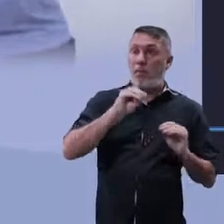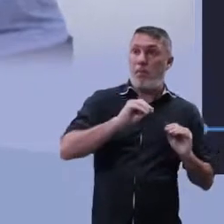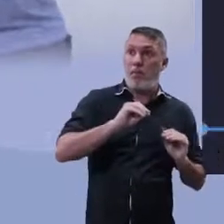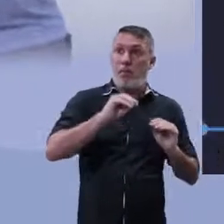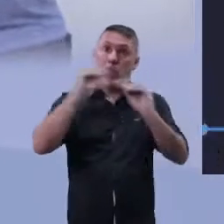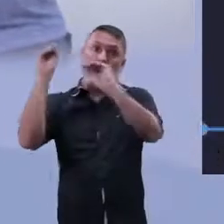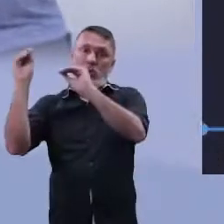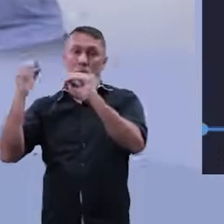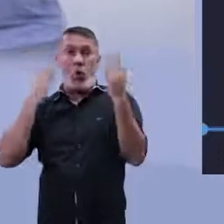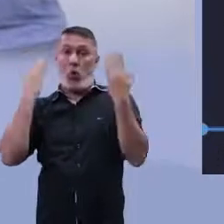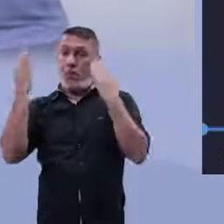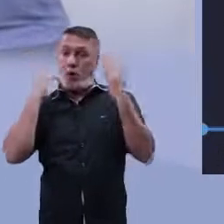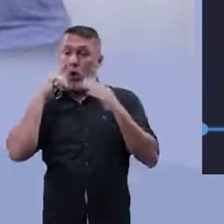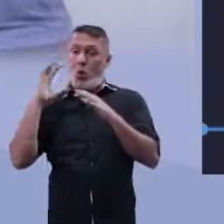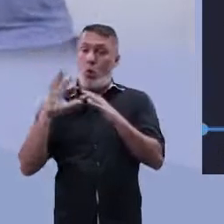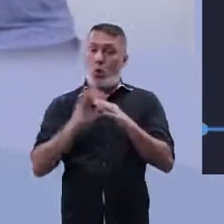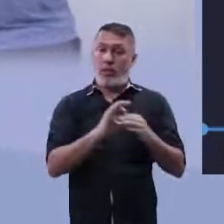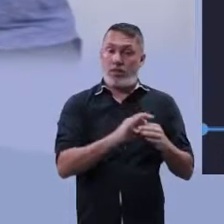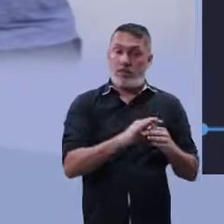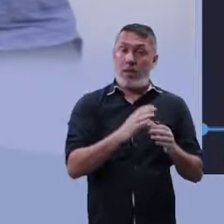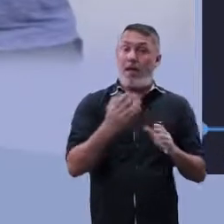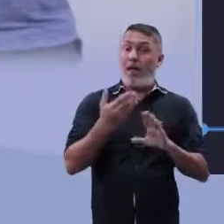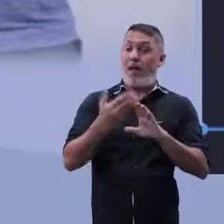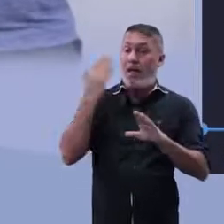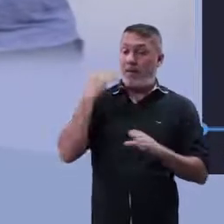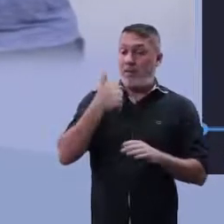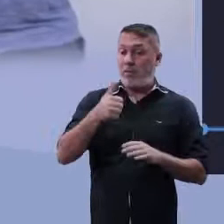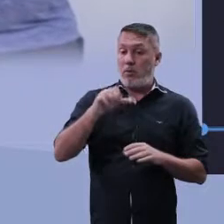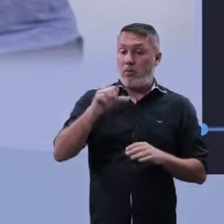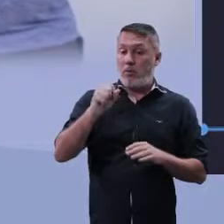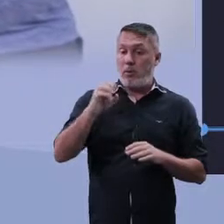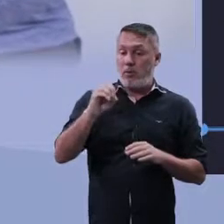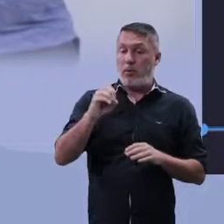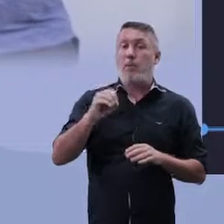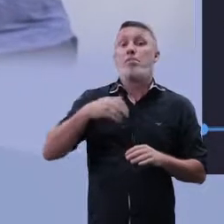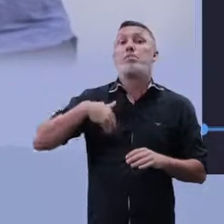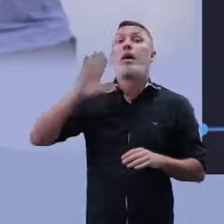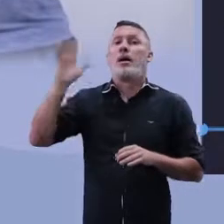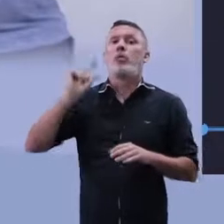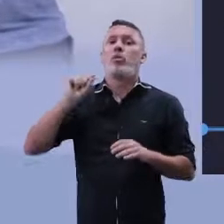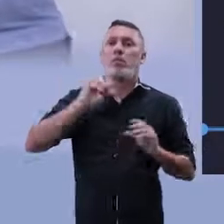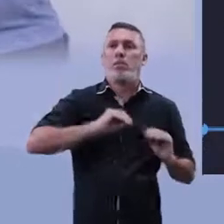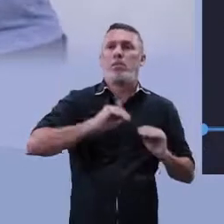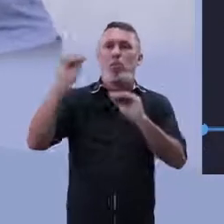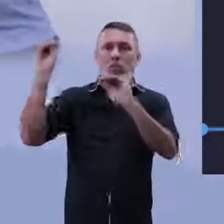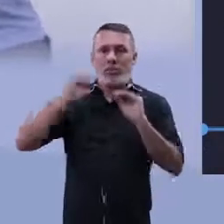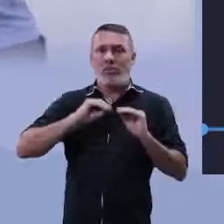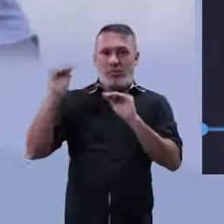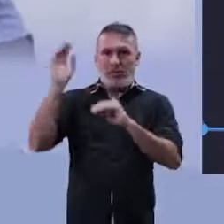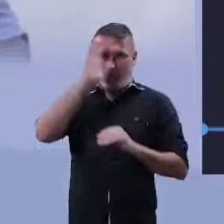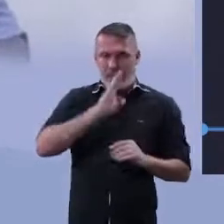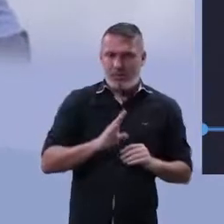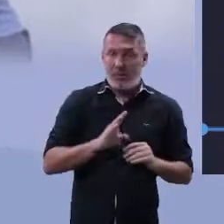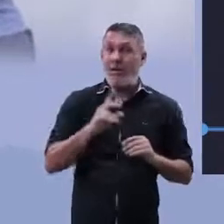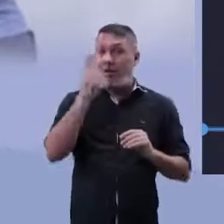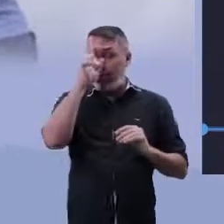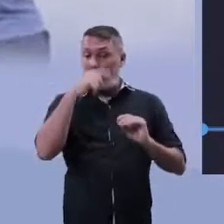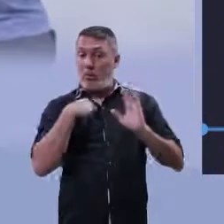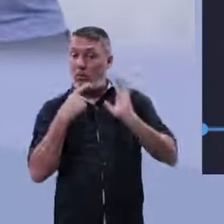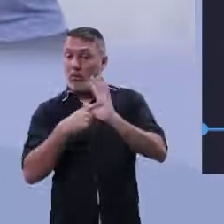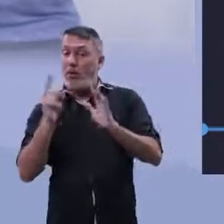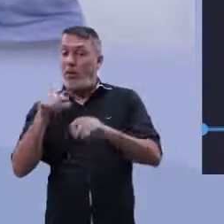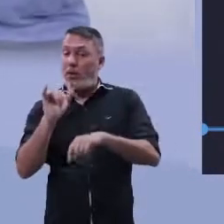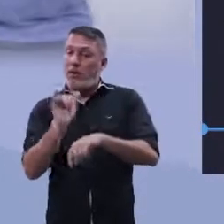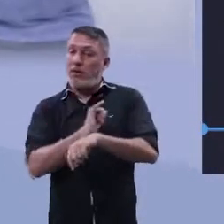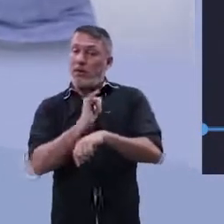Calma. Ele está fazendo uma contextualização com base na história. Nós já mostramos essas estratégias para vocês de como trabalhar